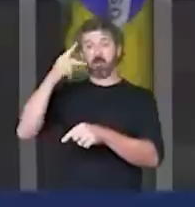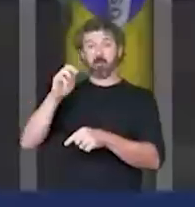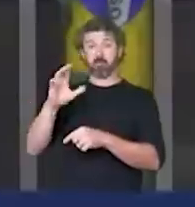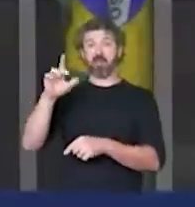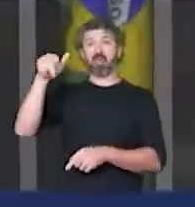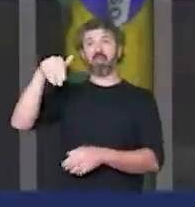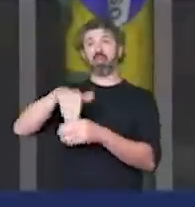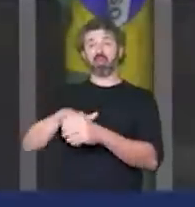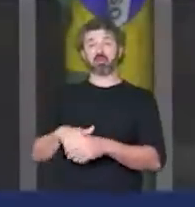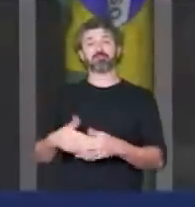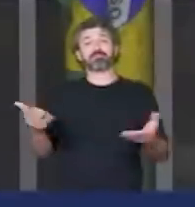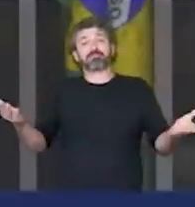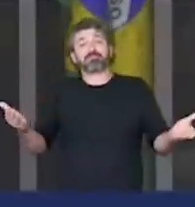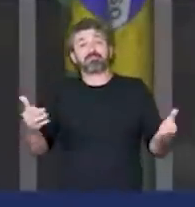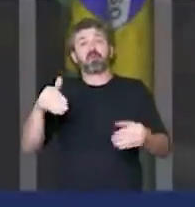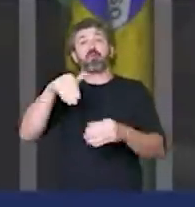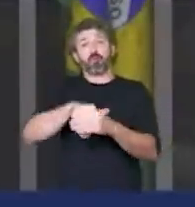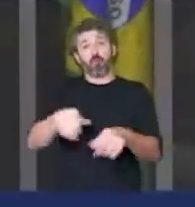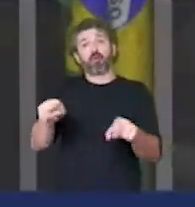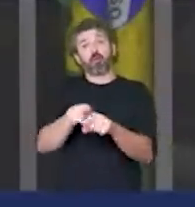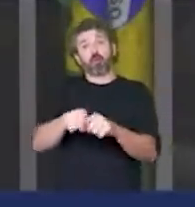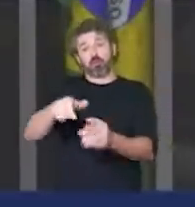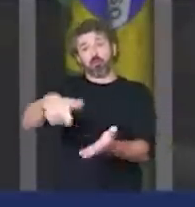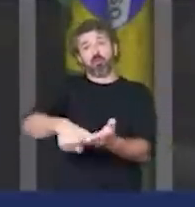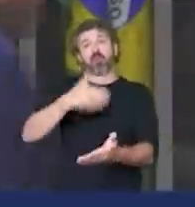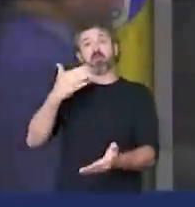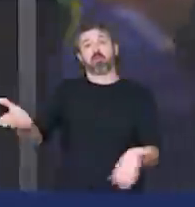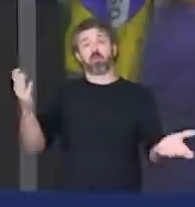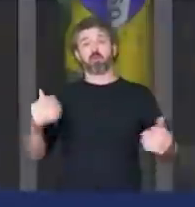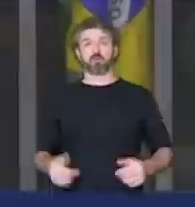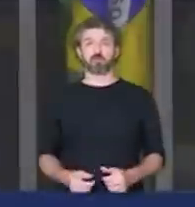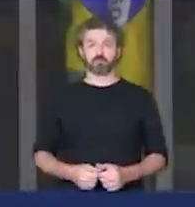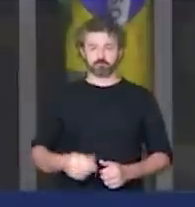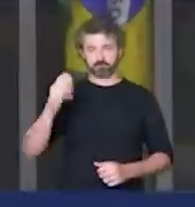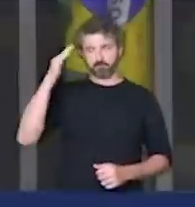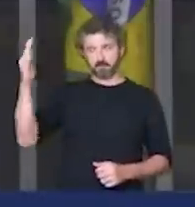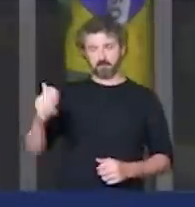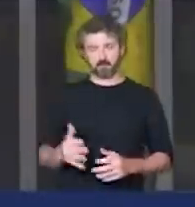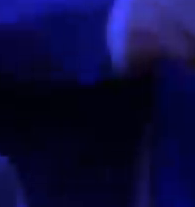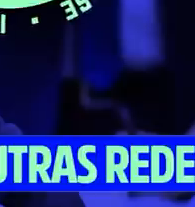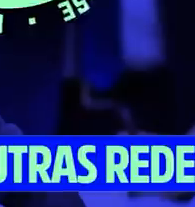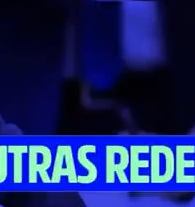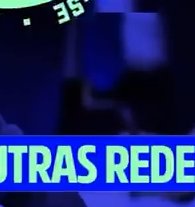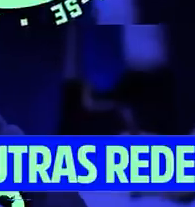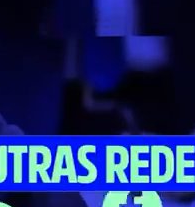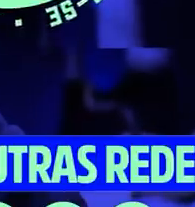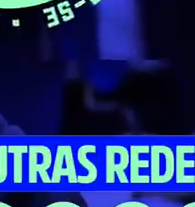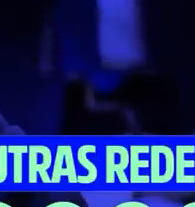PEC eleitoreira, no final das contas, estão também colocando a digital para aprovar esse texto. Obrigado, presidente.